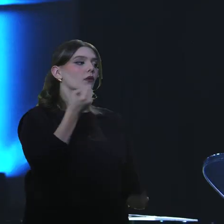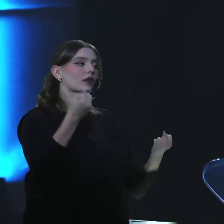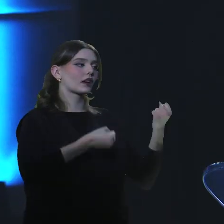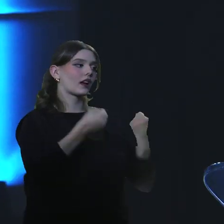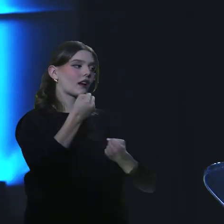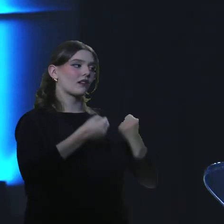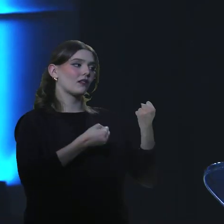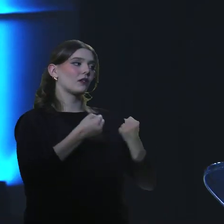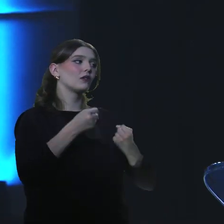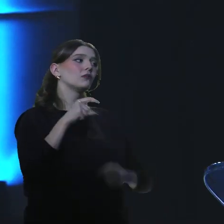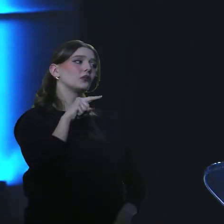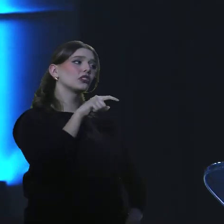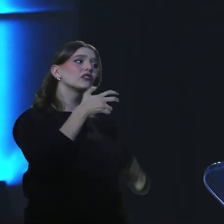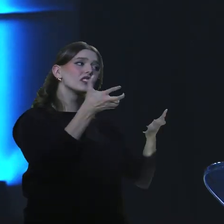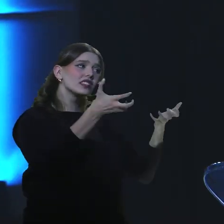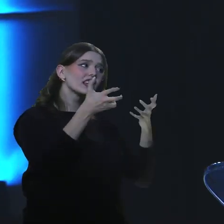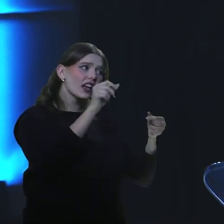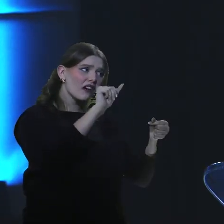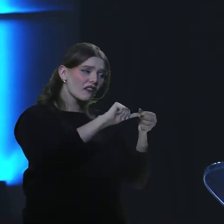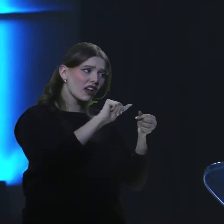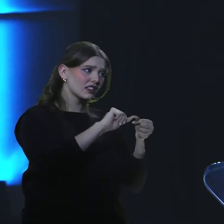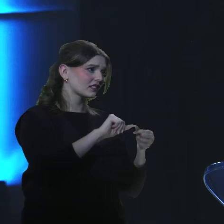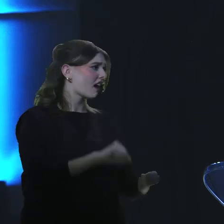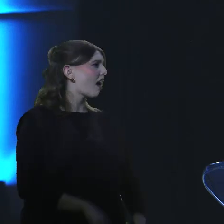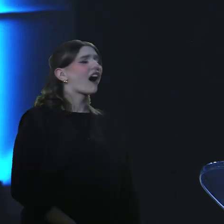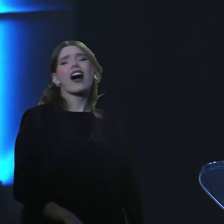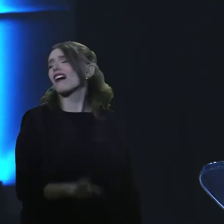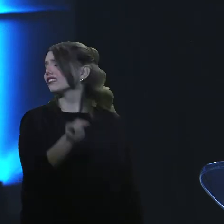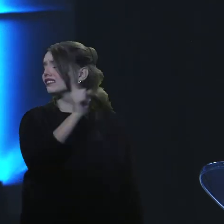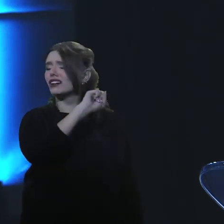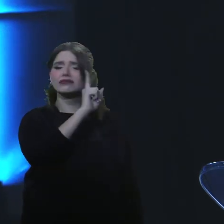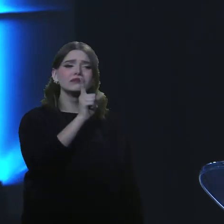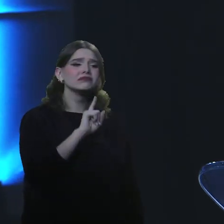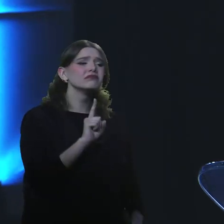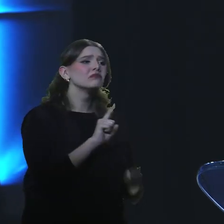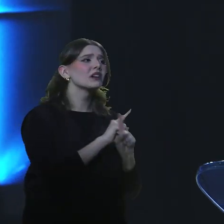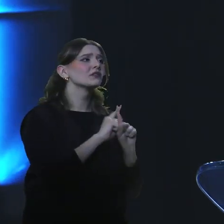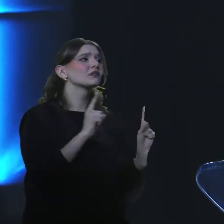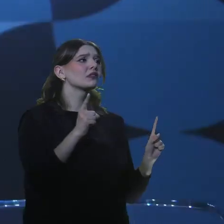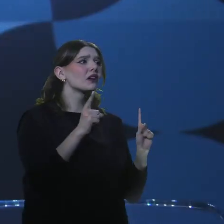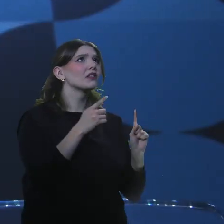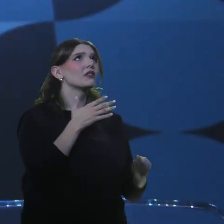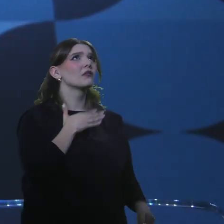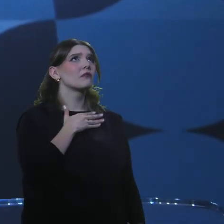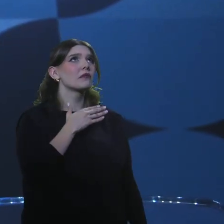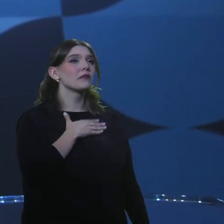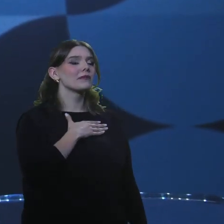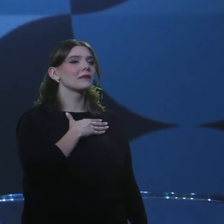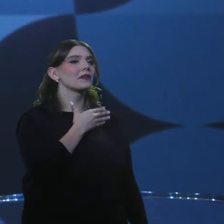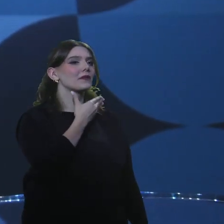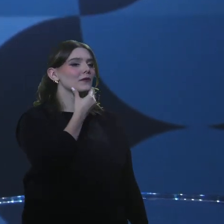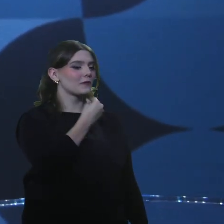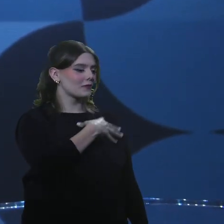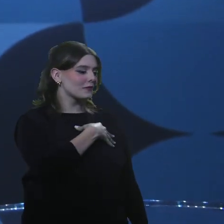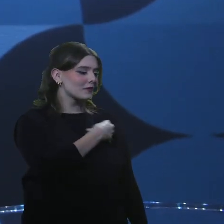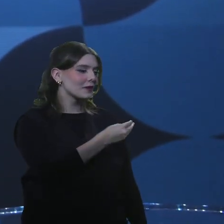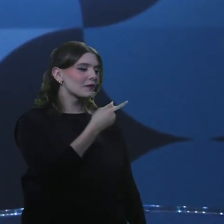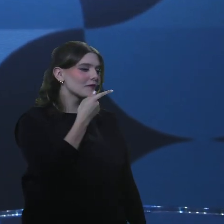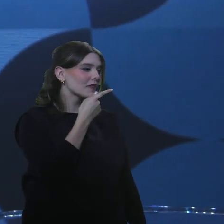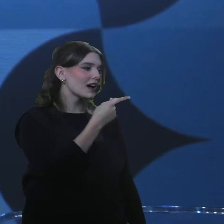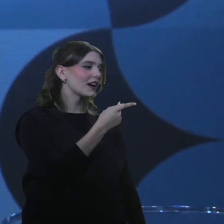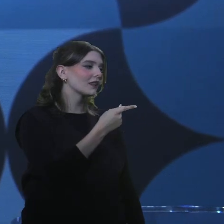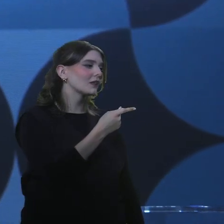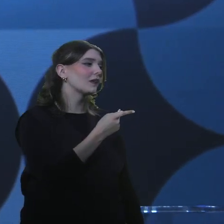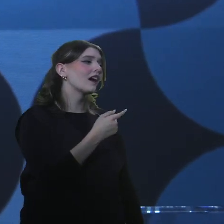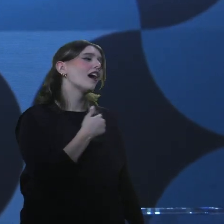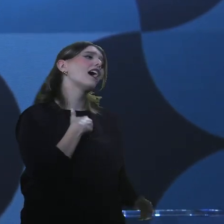coisa. Ah, pastor, não levei mesmo. Mas quando meu filho mais novo falou: pai, eu quero ir no retiro, quero levar todo mundo da